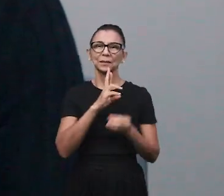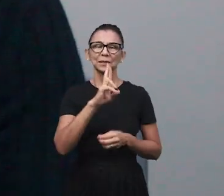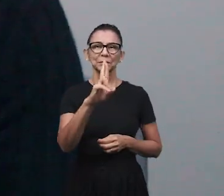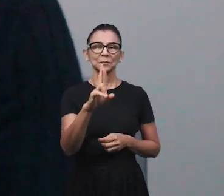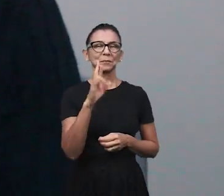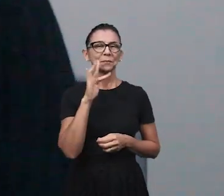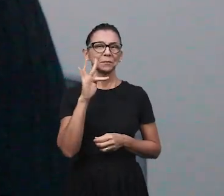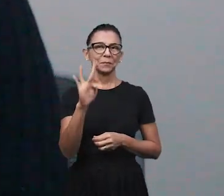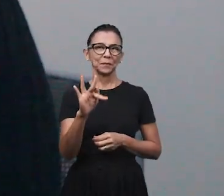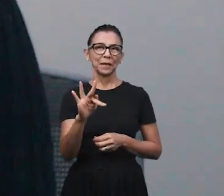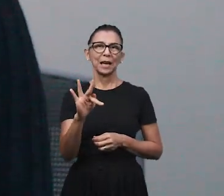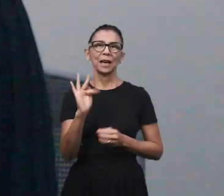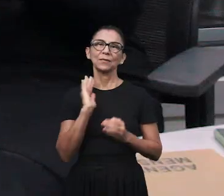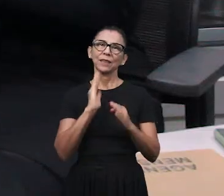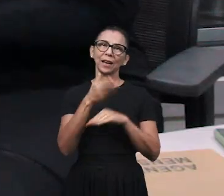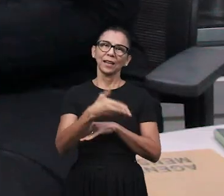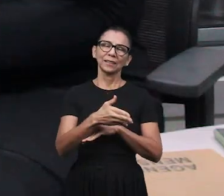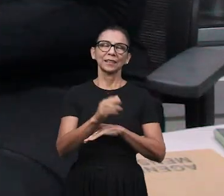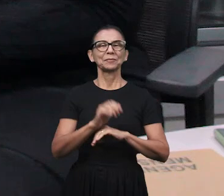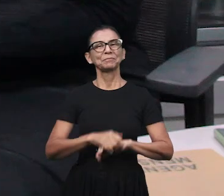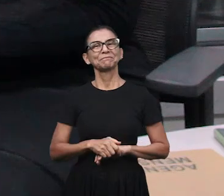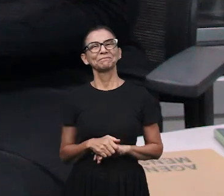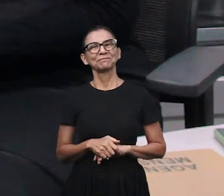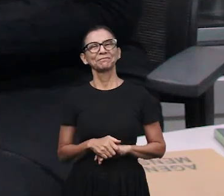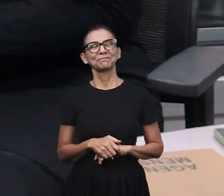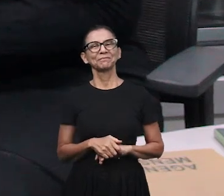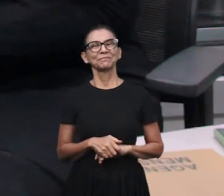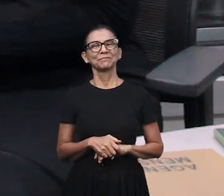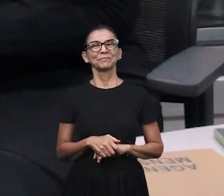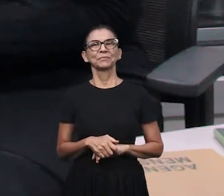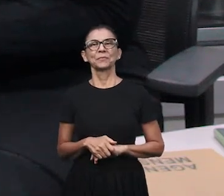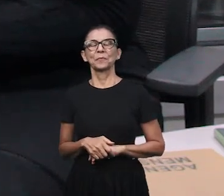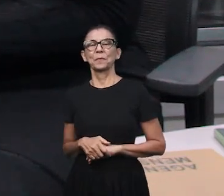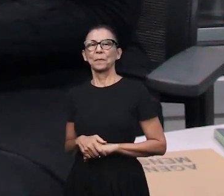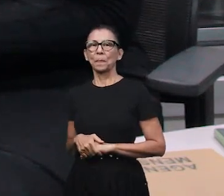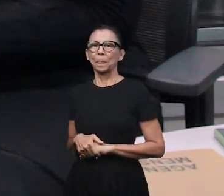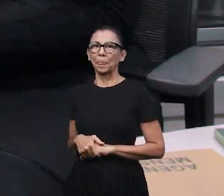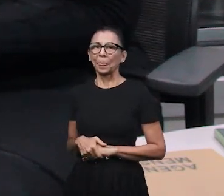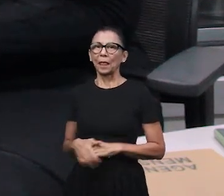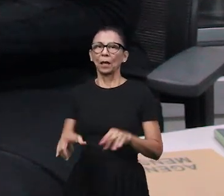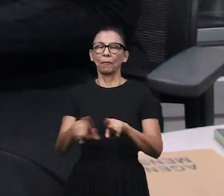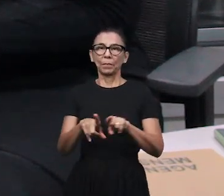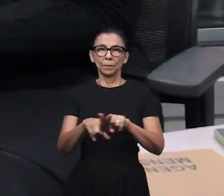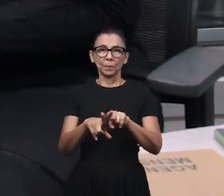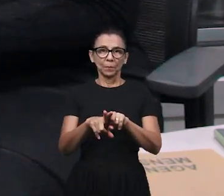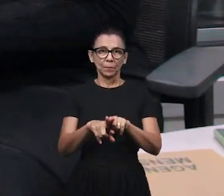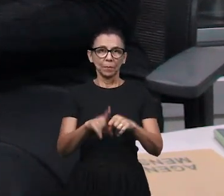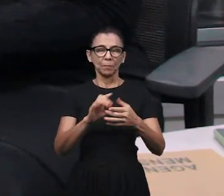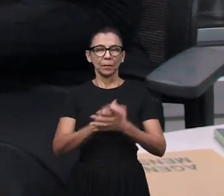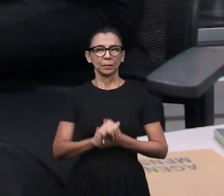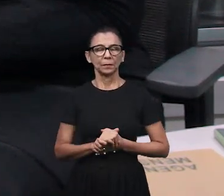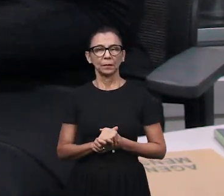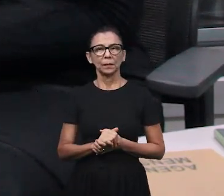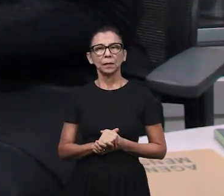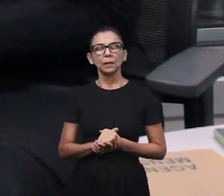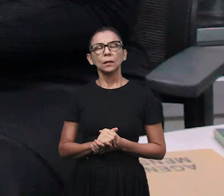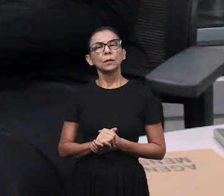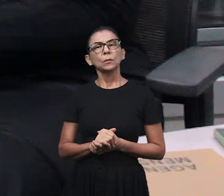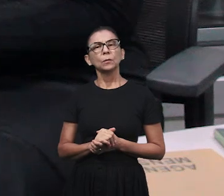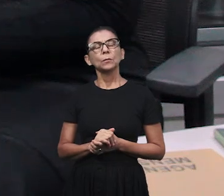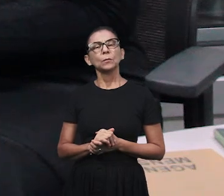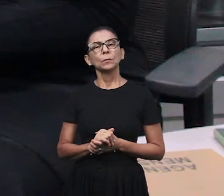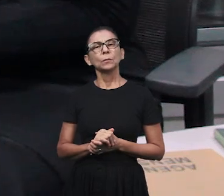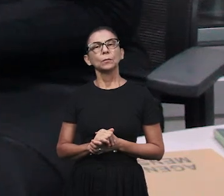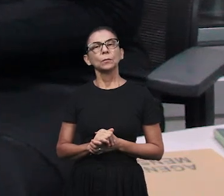para responder e em breve vai estar no ar. Que coisa boa. E eu vou aproveitar, André, colocar também à disposição dos nossos irmãos aquele endereço de